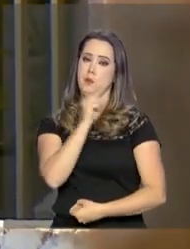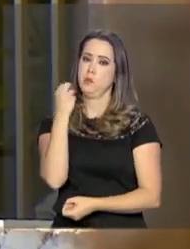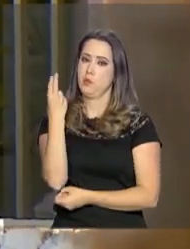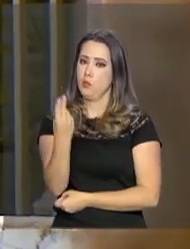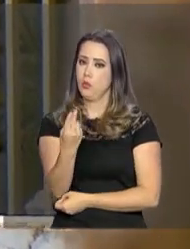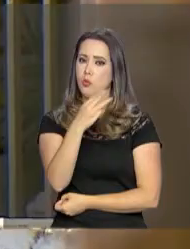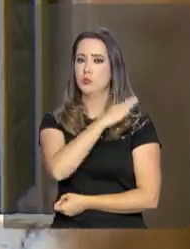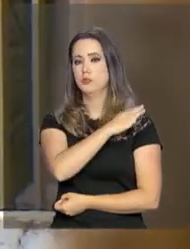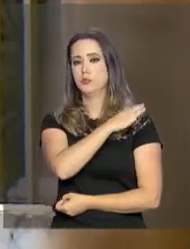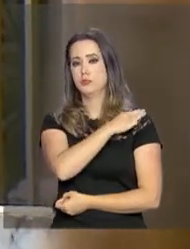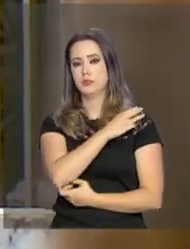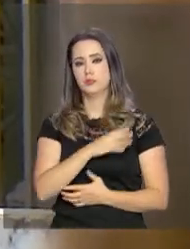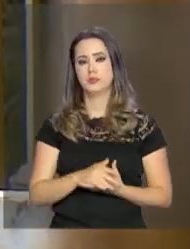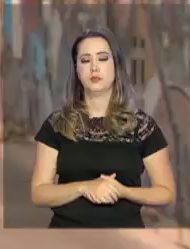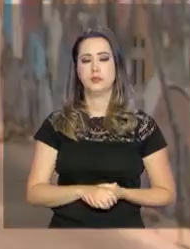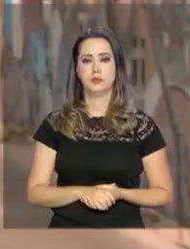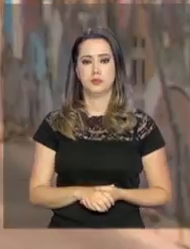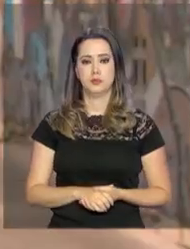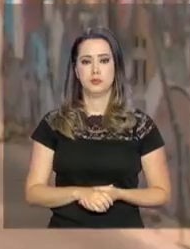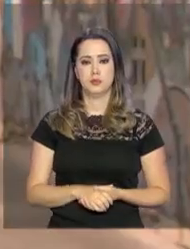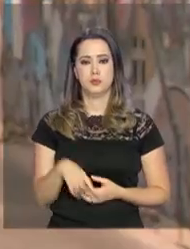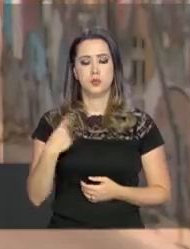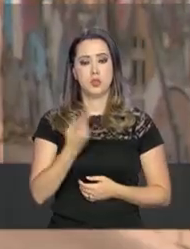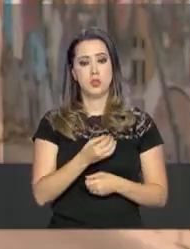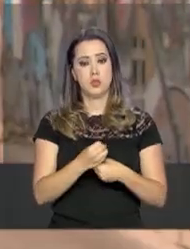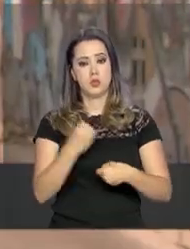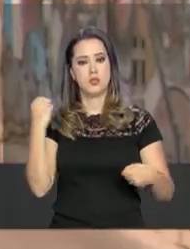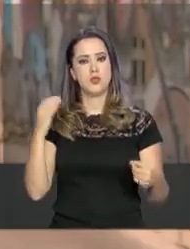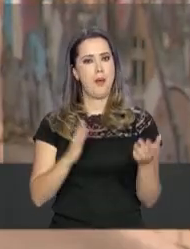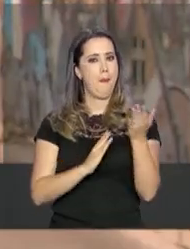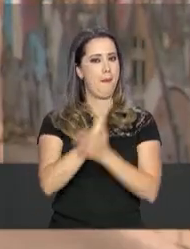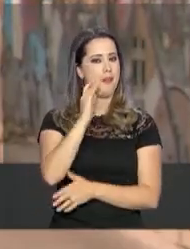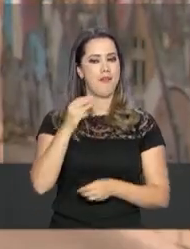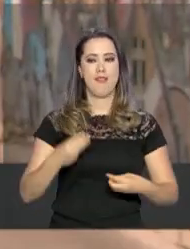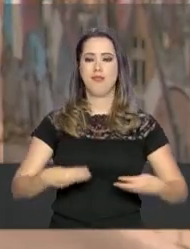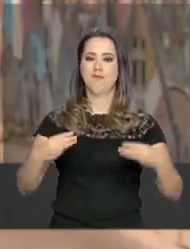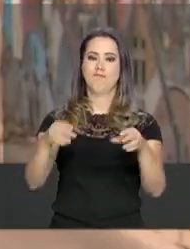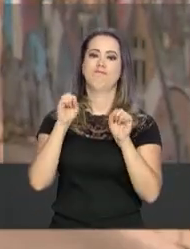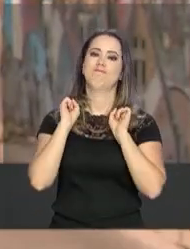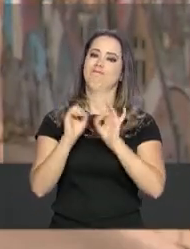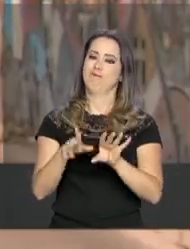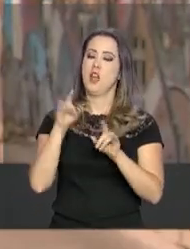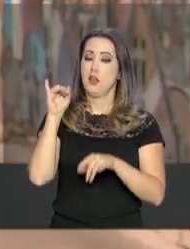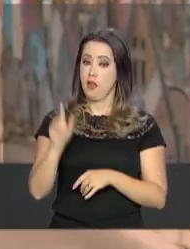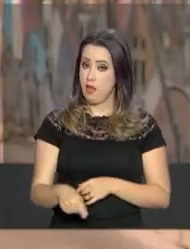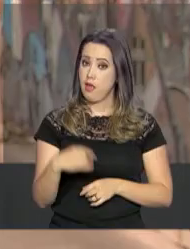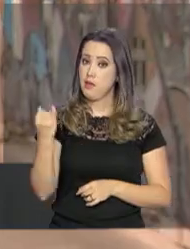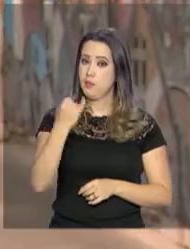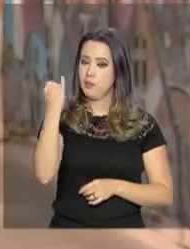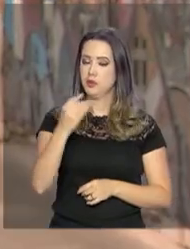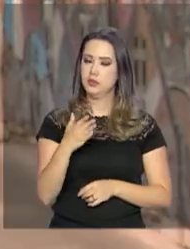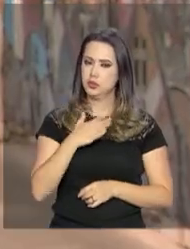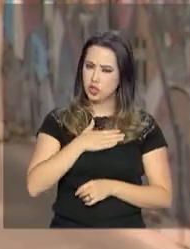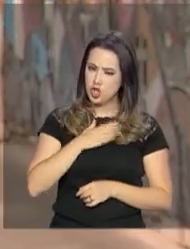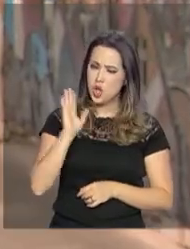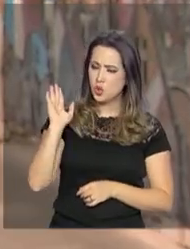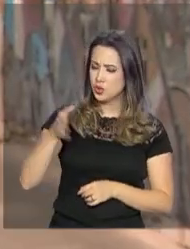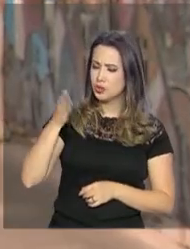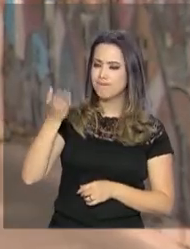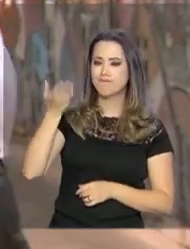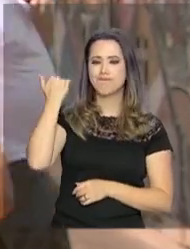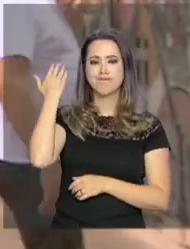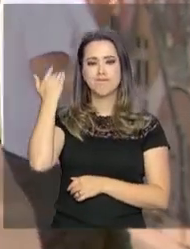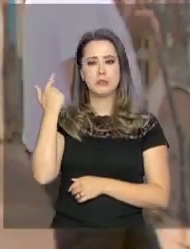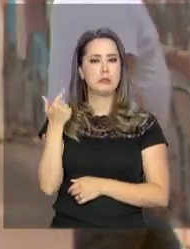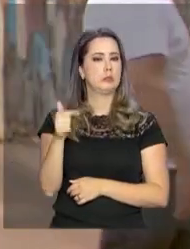fundamental ou do ensino médio a gente tem o certificado aprovado pelo mec é muito importante né e eu estava bastante tempo afastado